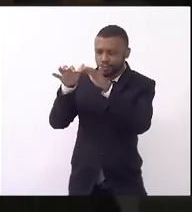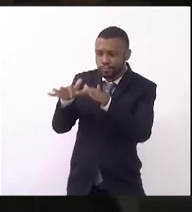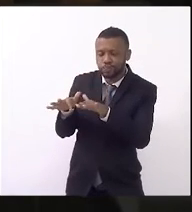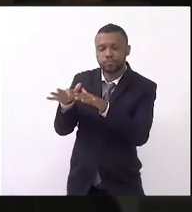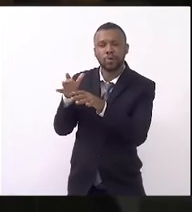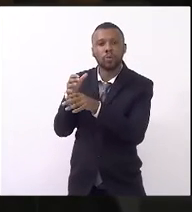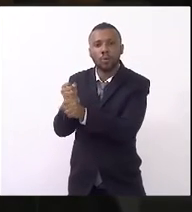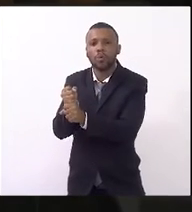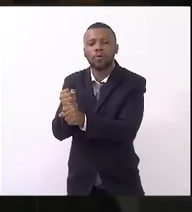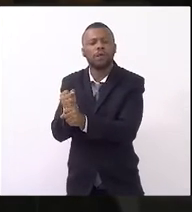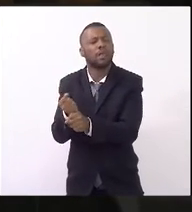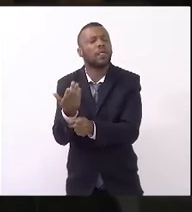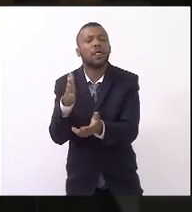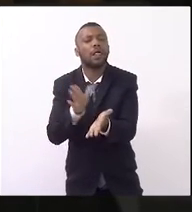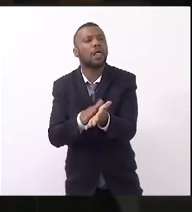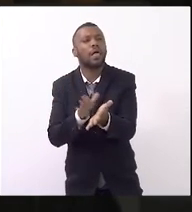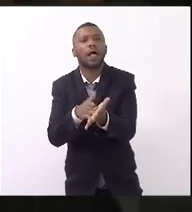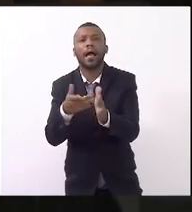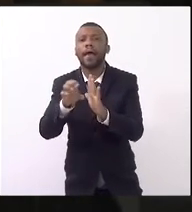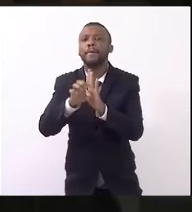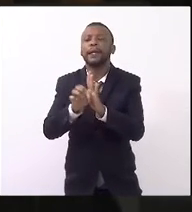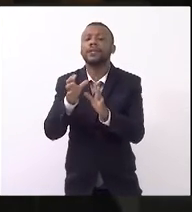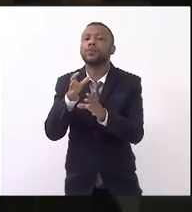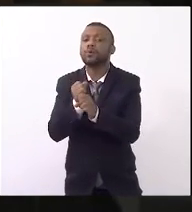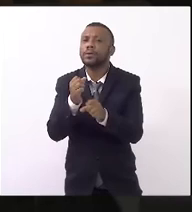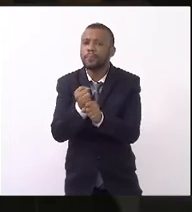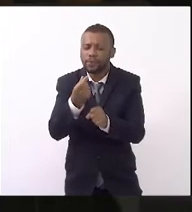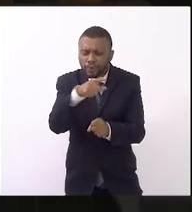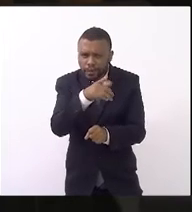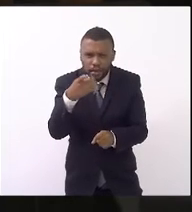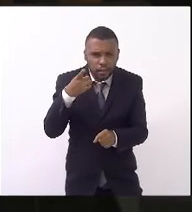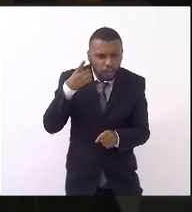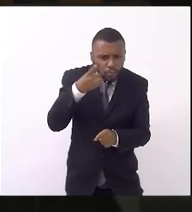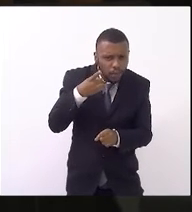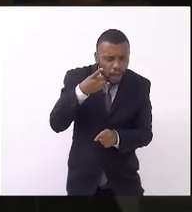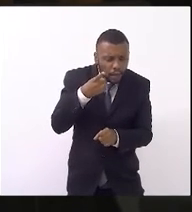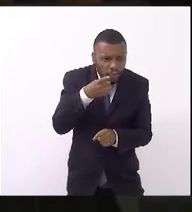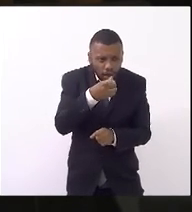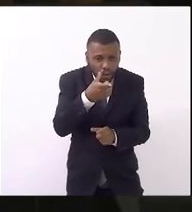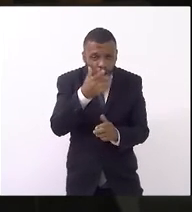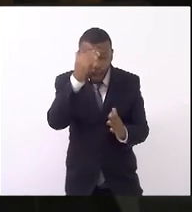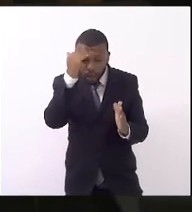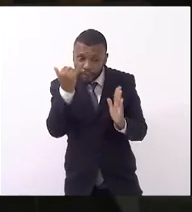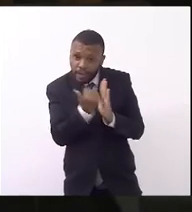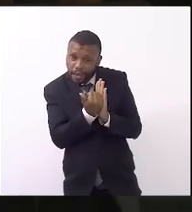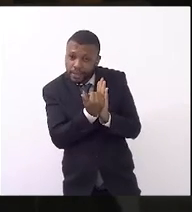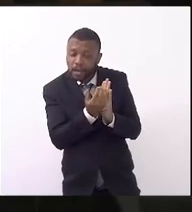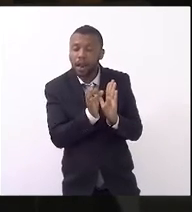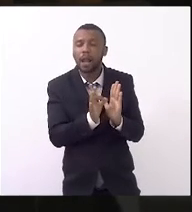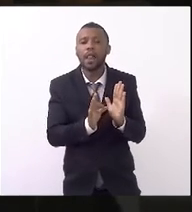cadê as emendas de orçamento dos senhores deputados? São atendidas? Nenhuma, que eu saiba.